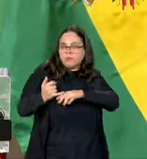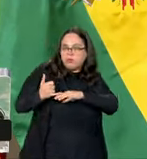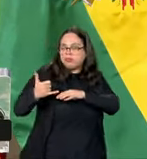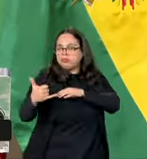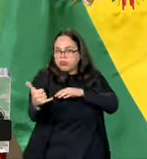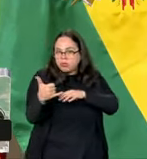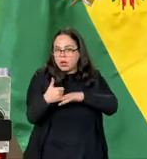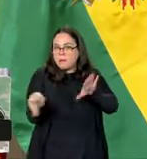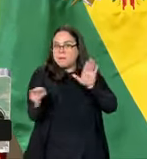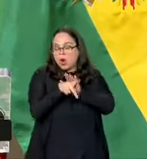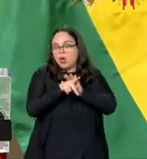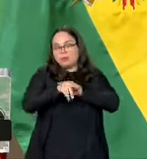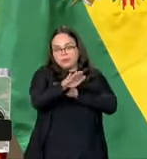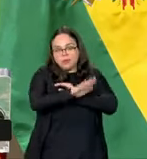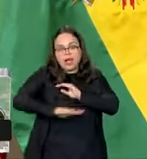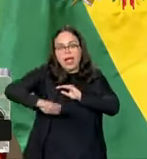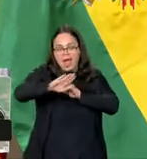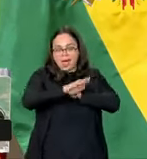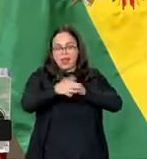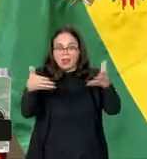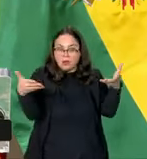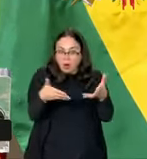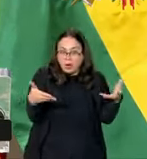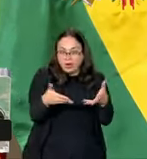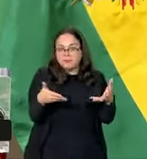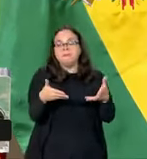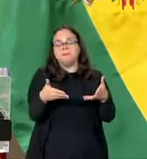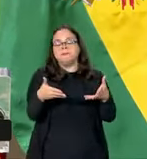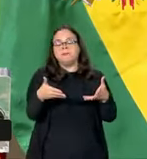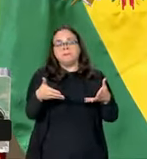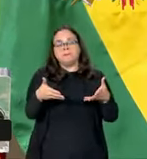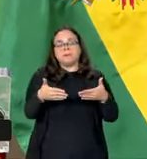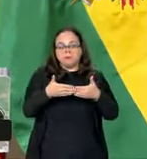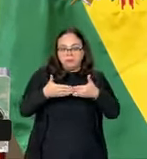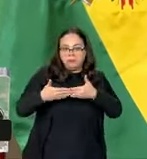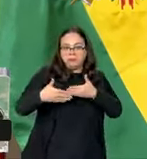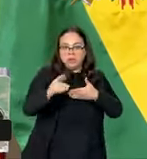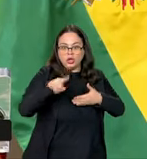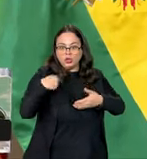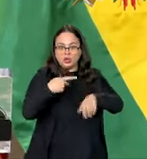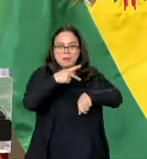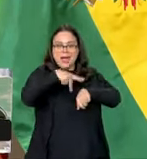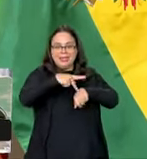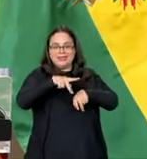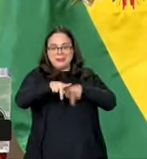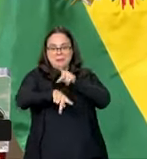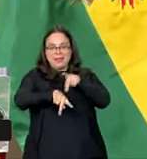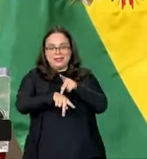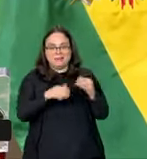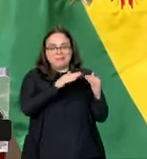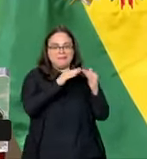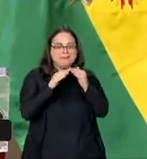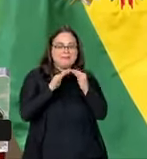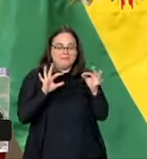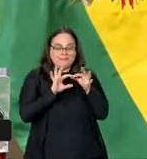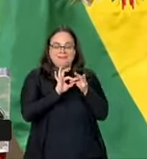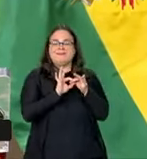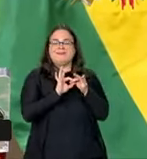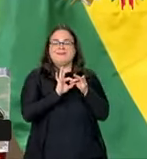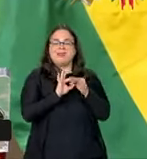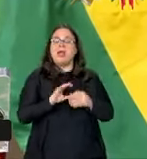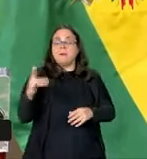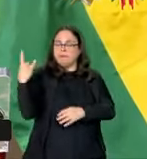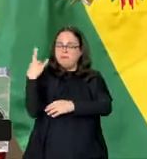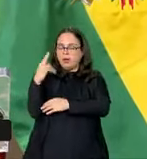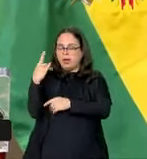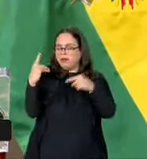da região passa necessariamente pelos nossos países. O engajamento boliviano